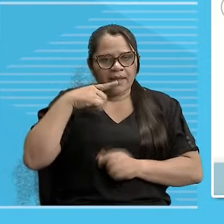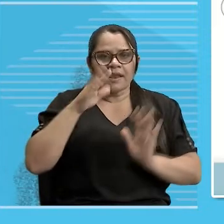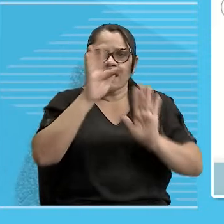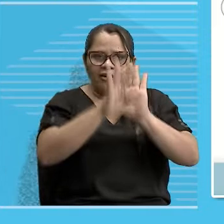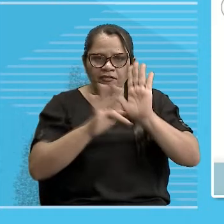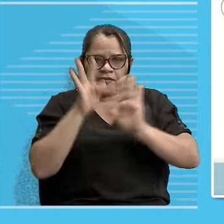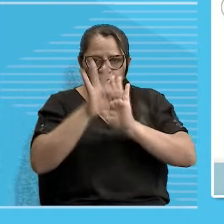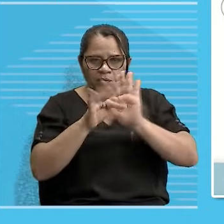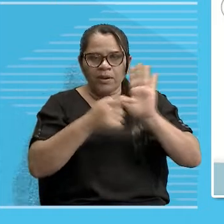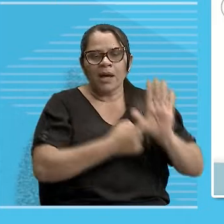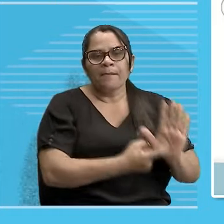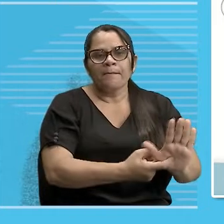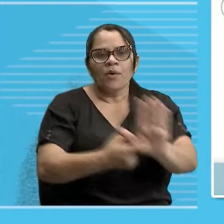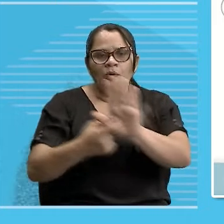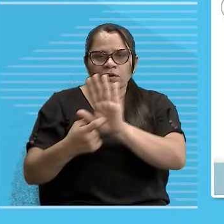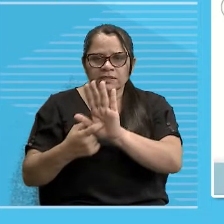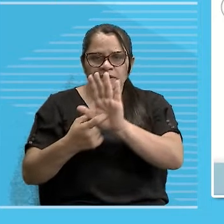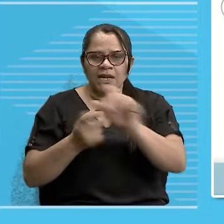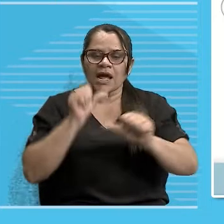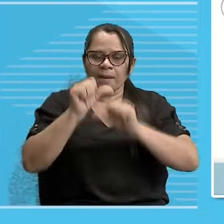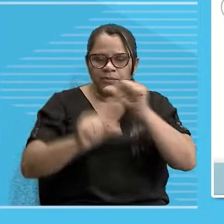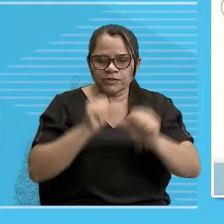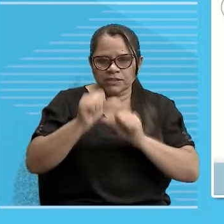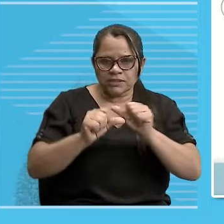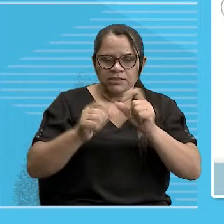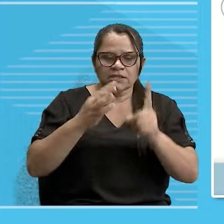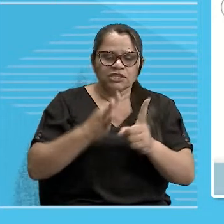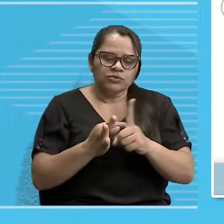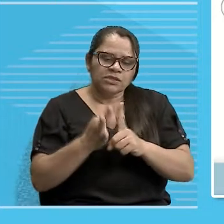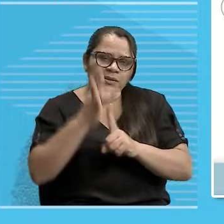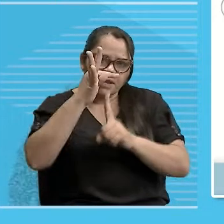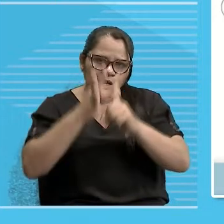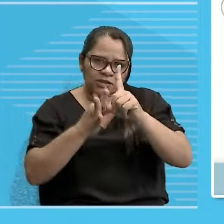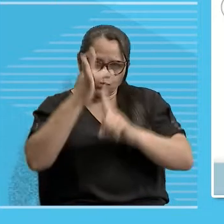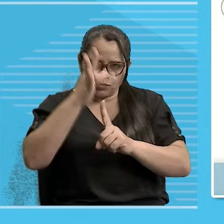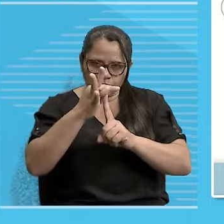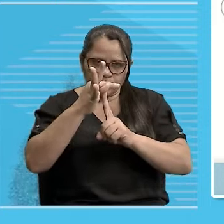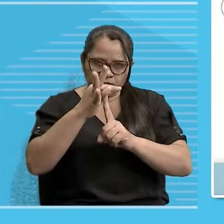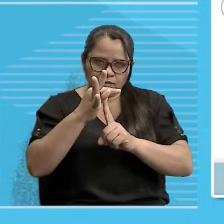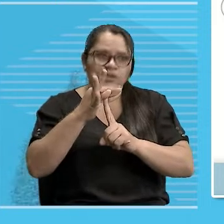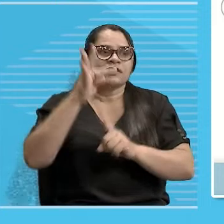vai indicar uma mudança de temperatura de uma escala para